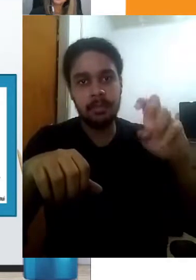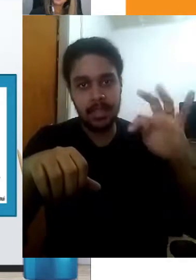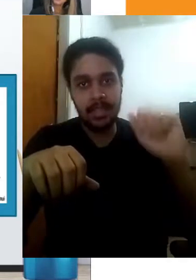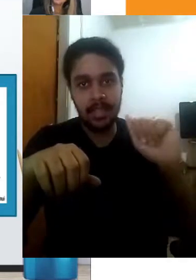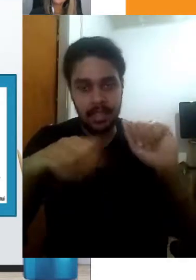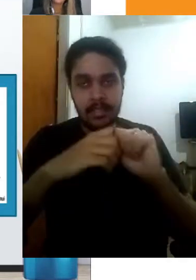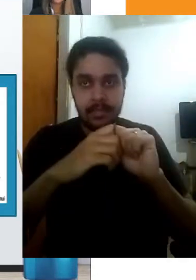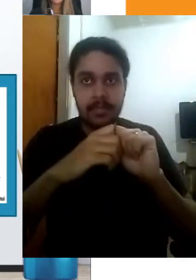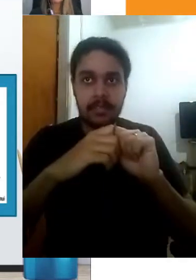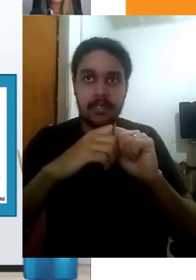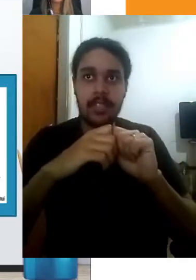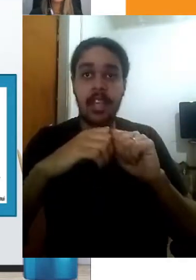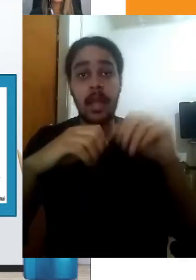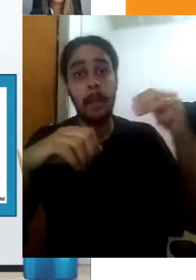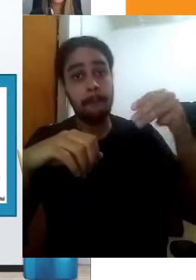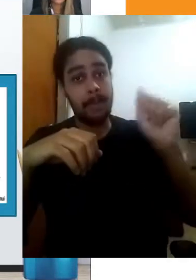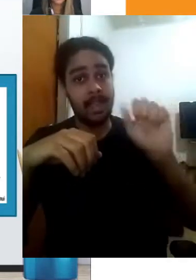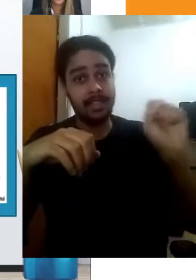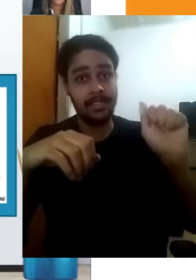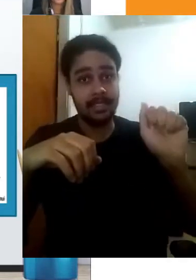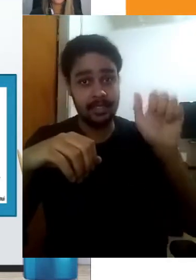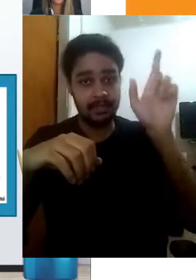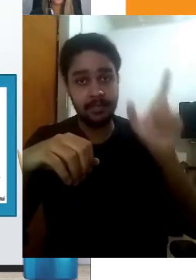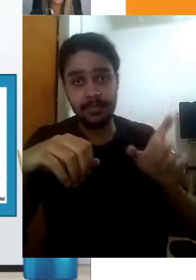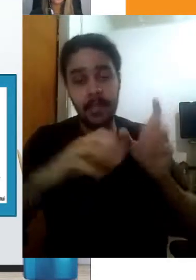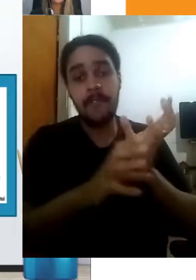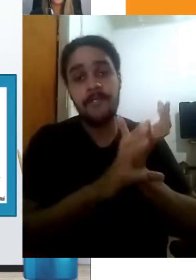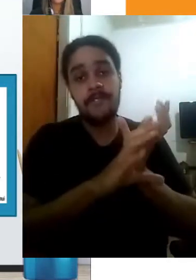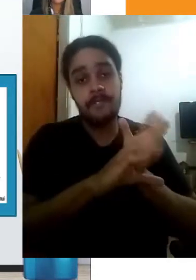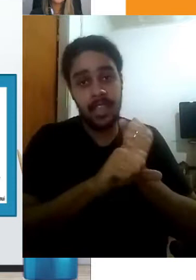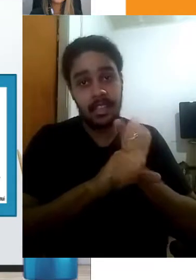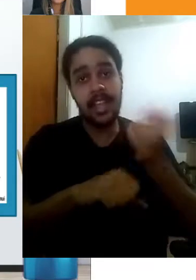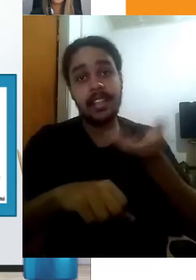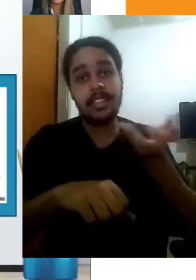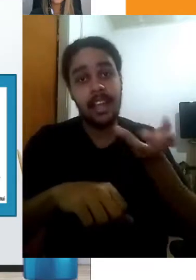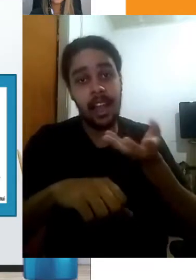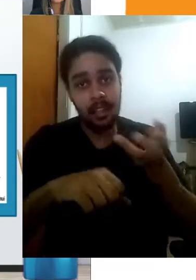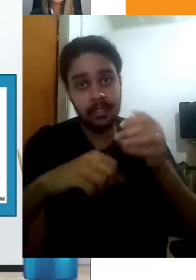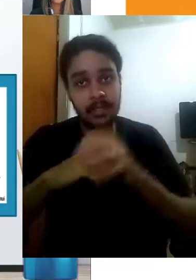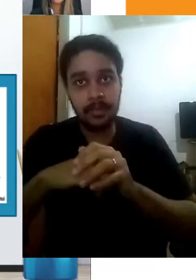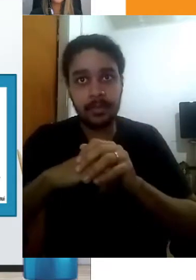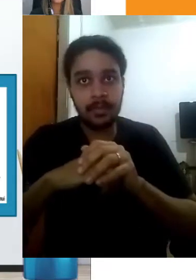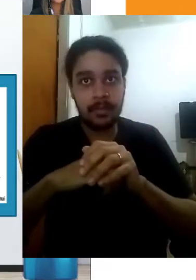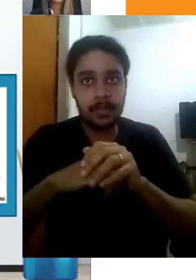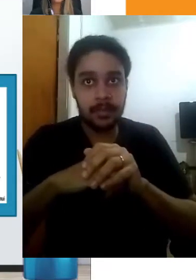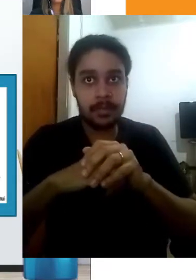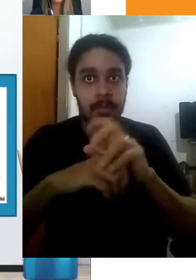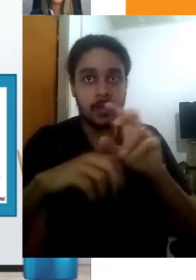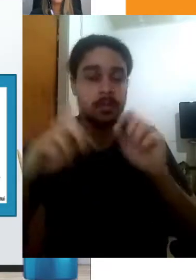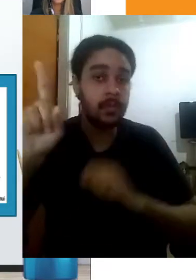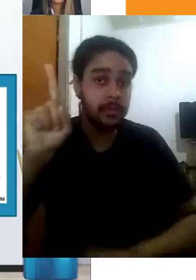Força centrípeta é igual a massa vezes aceleração centrípeta. Logo, força centrípeta é igual a massa vezes